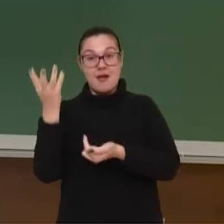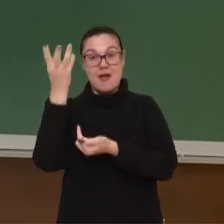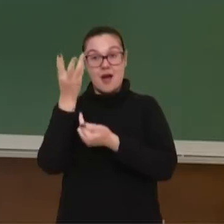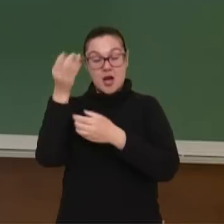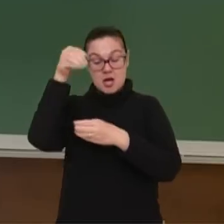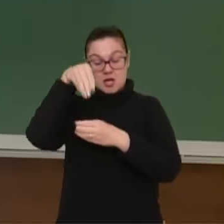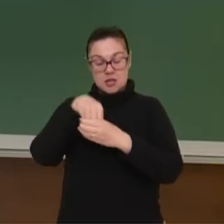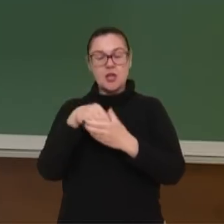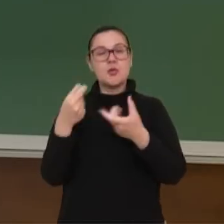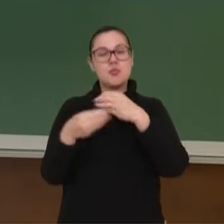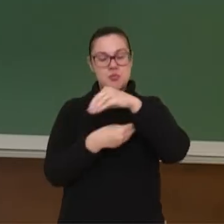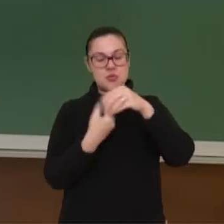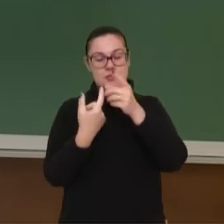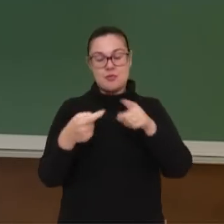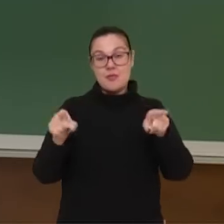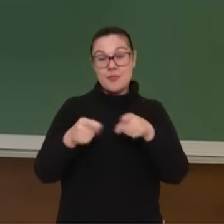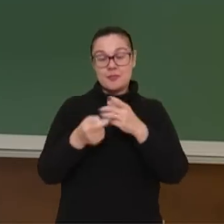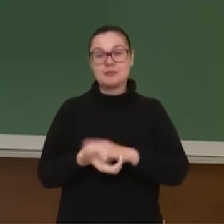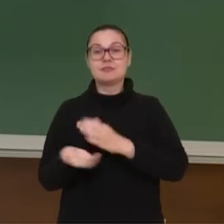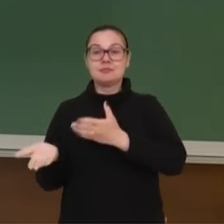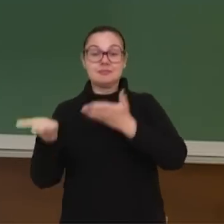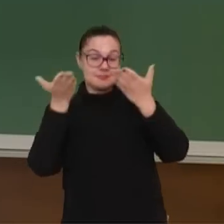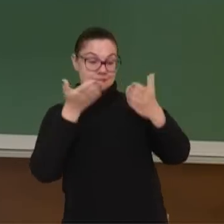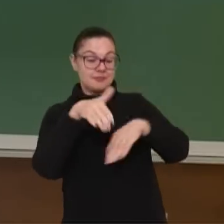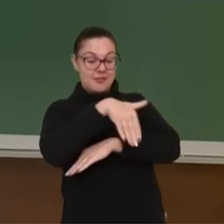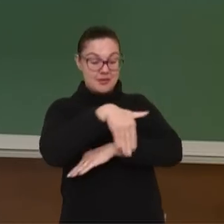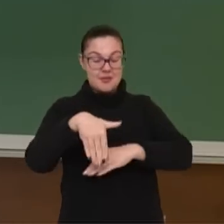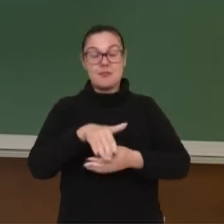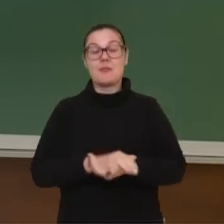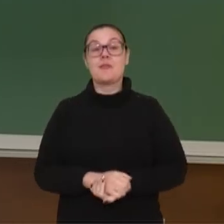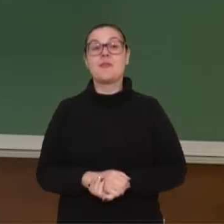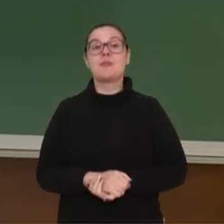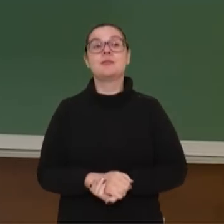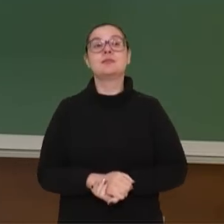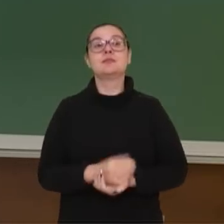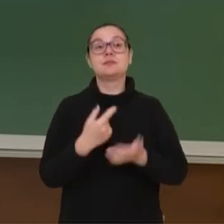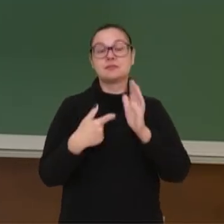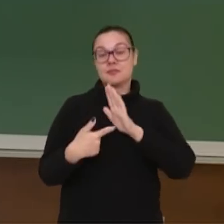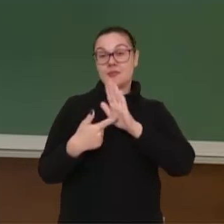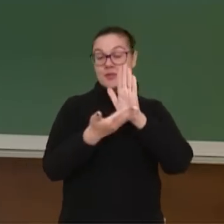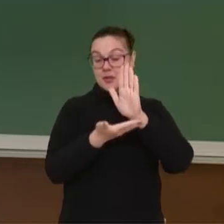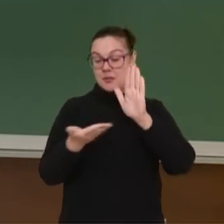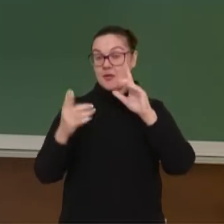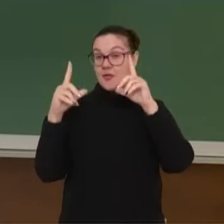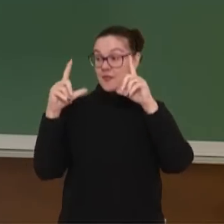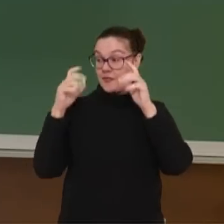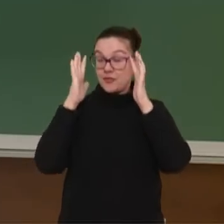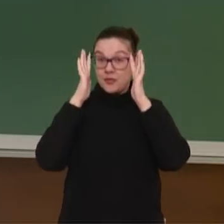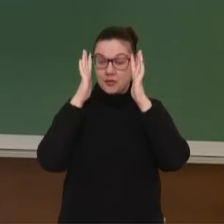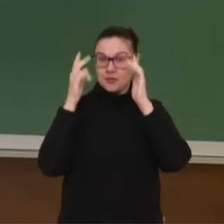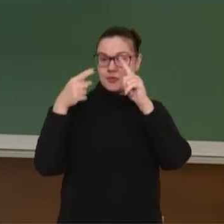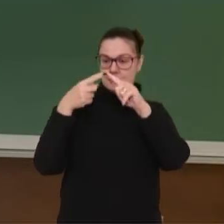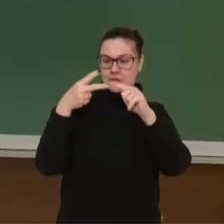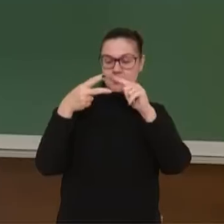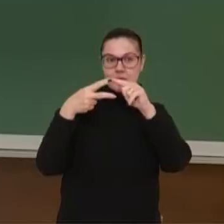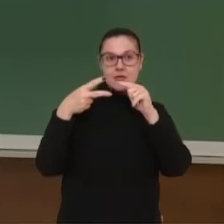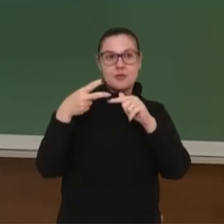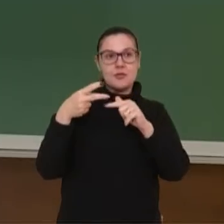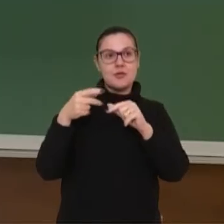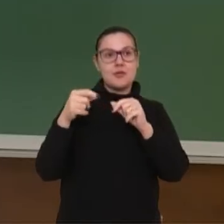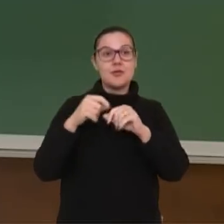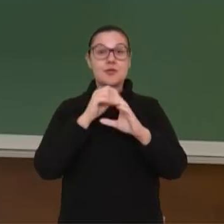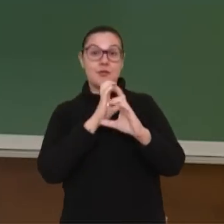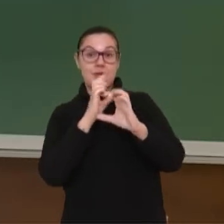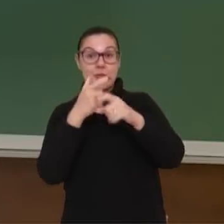circo, junto com música, e trazem para a rua. Tá bom? Aqui nós temos uma foto de dois artistas que